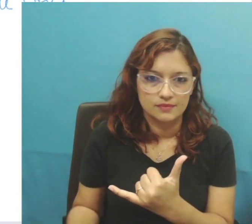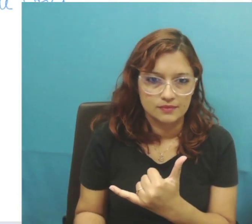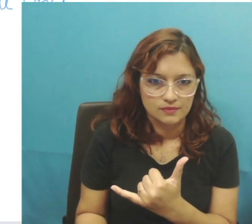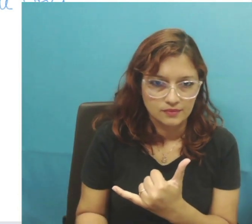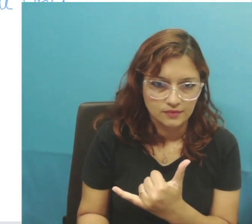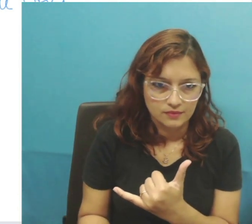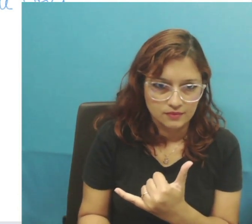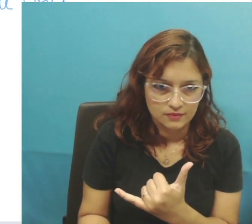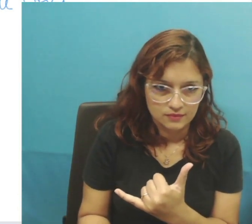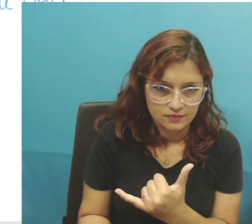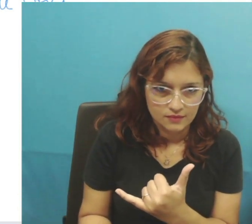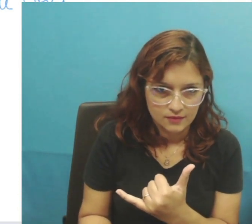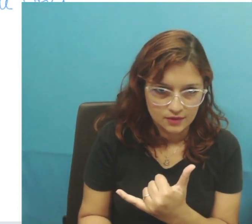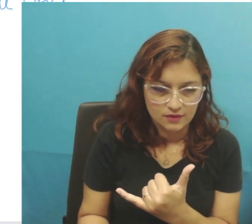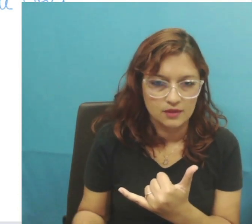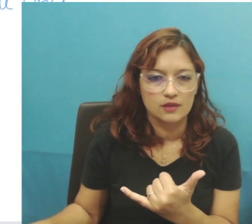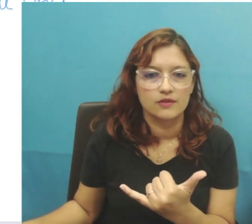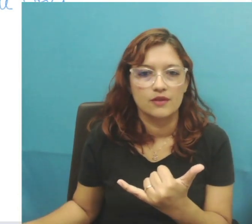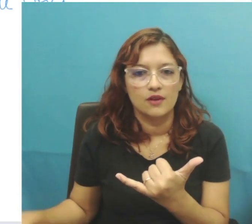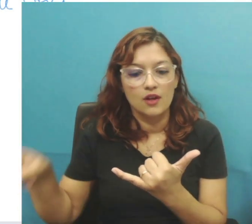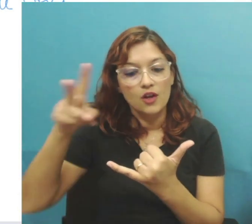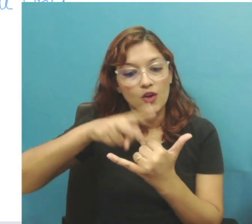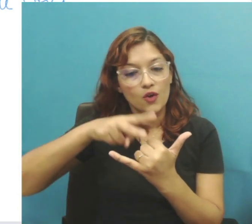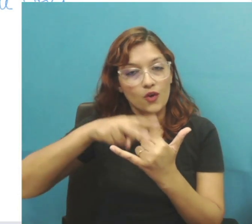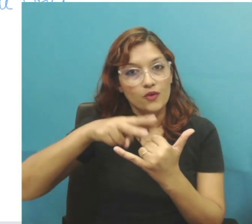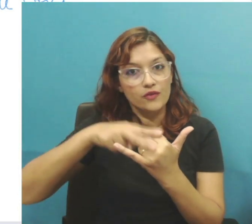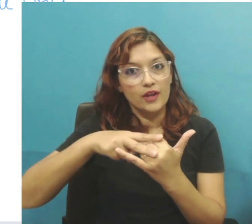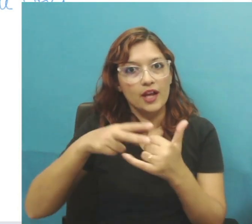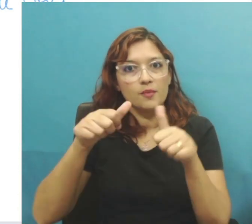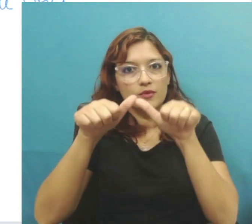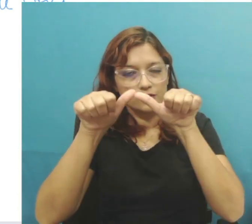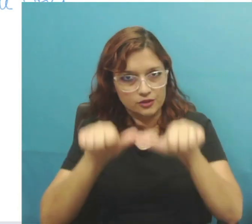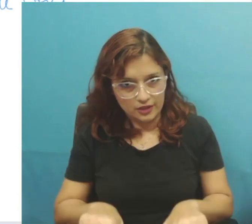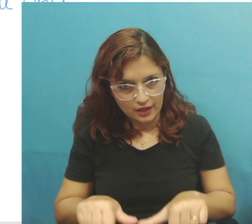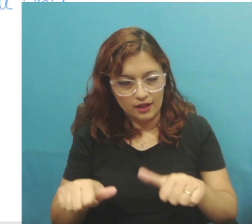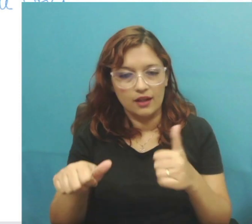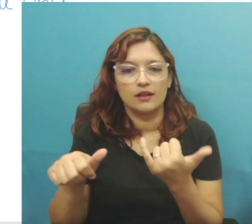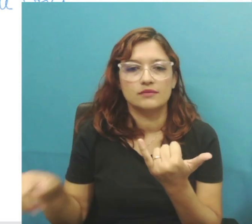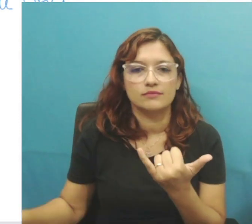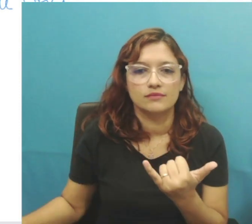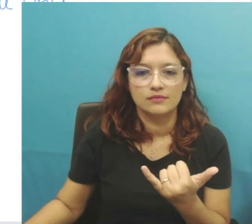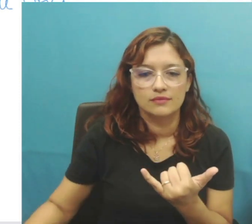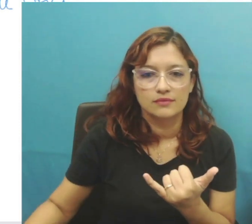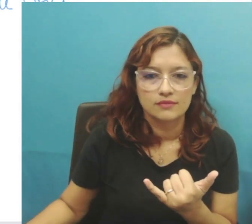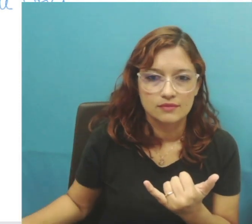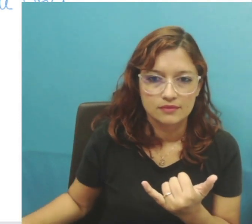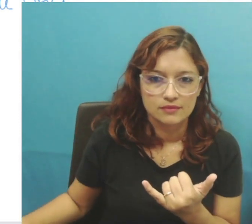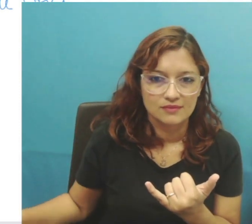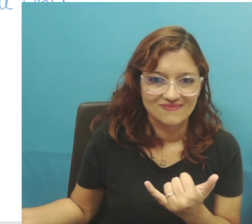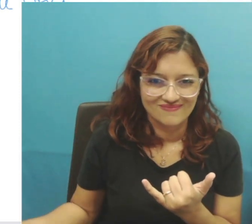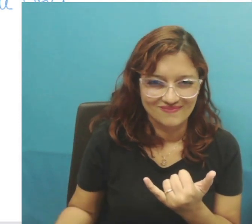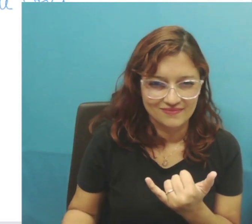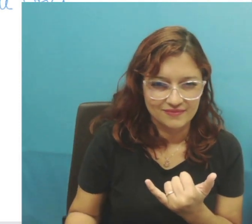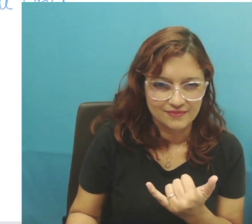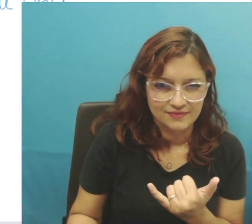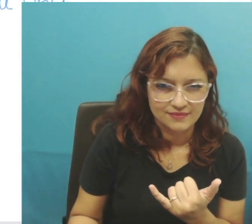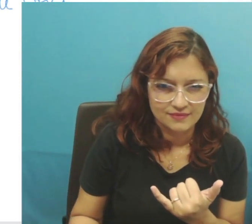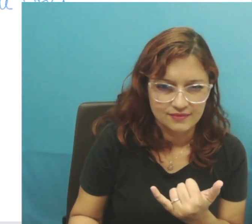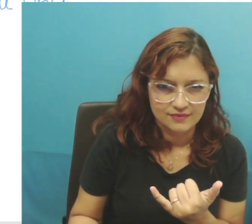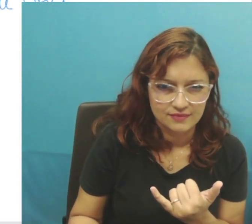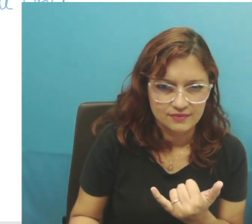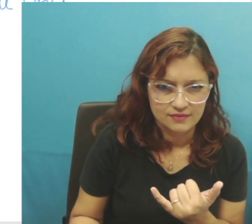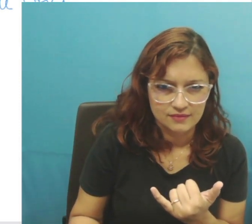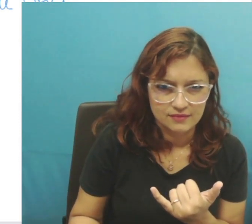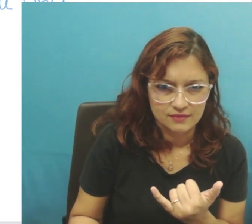tem o sujeito, quem é? O livro. Quem é o verbo? Está.